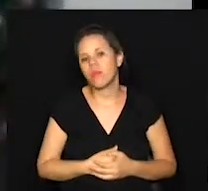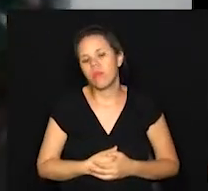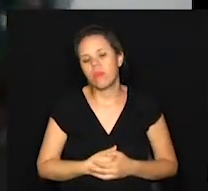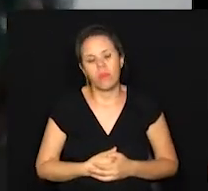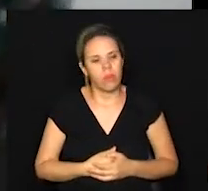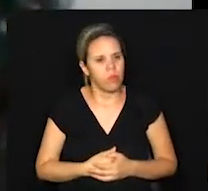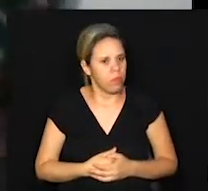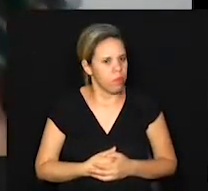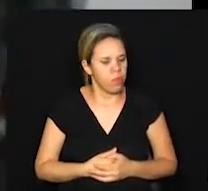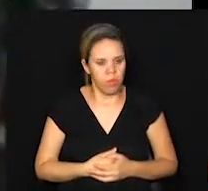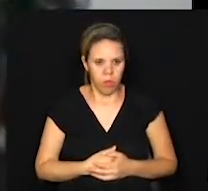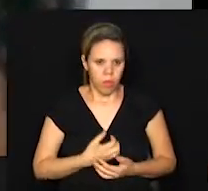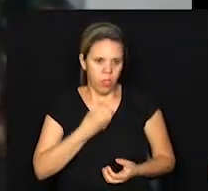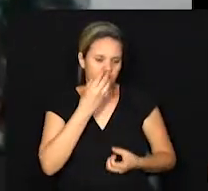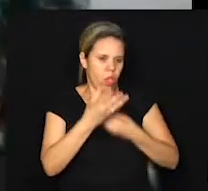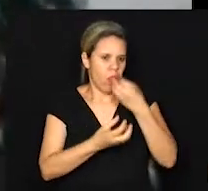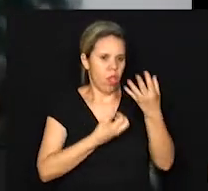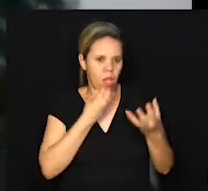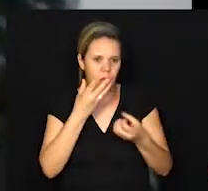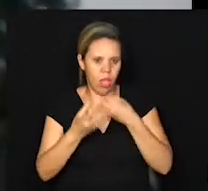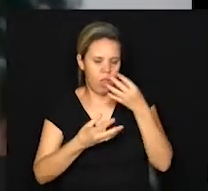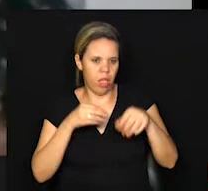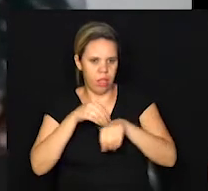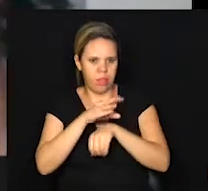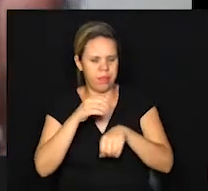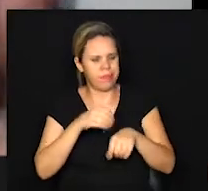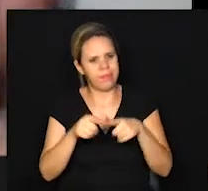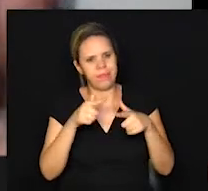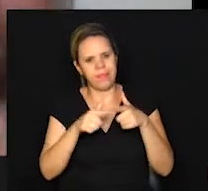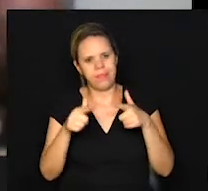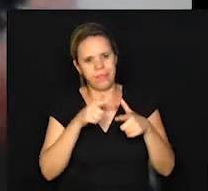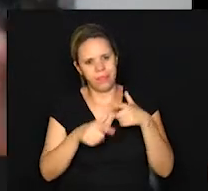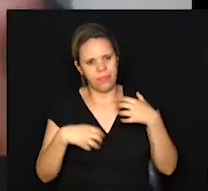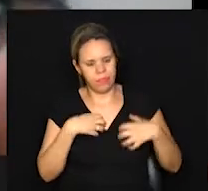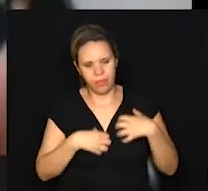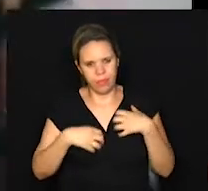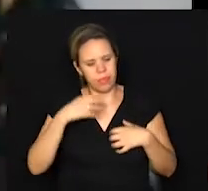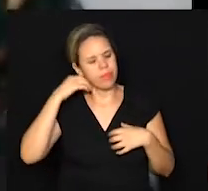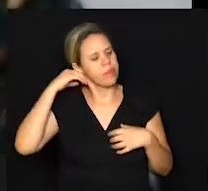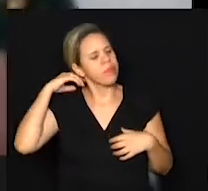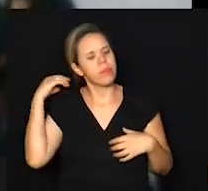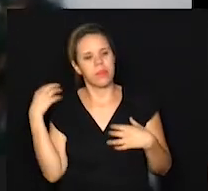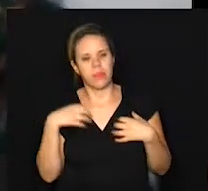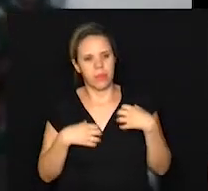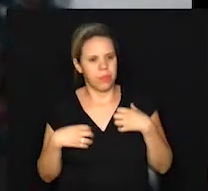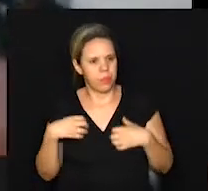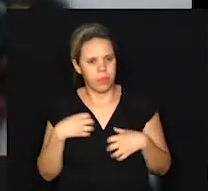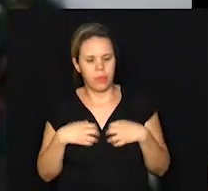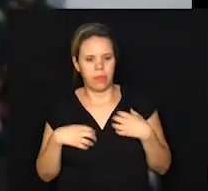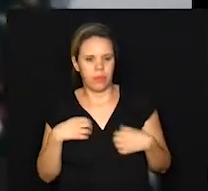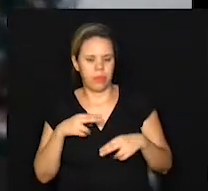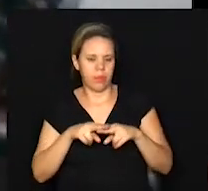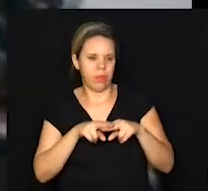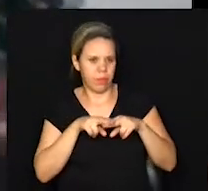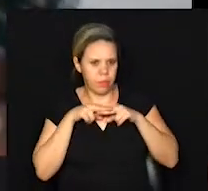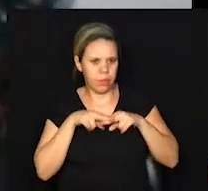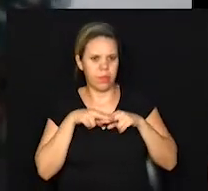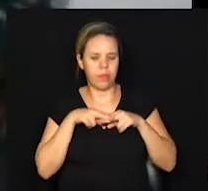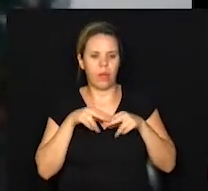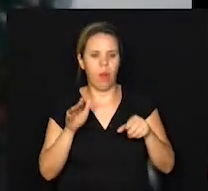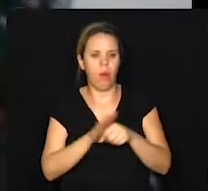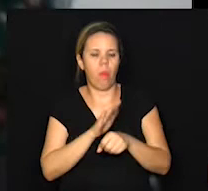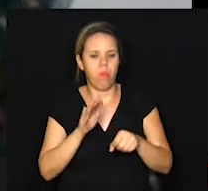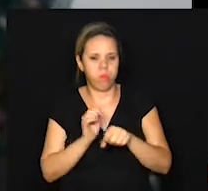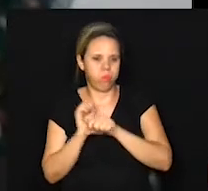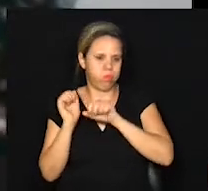E eles foram me passando situações pelas quais eles estavam passando, por conta dessa questão da superlotação de